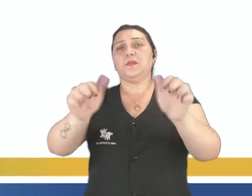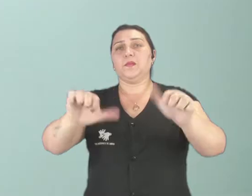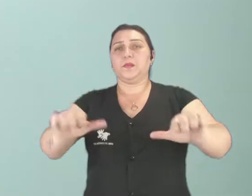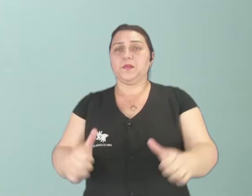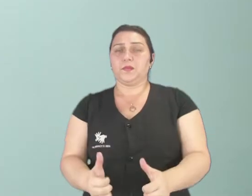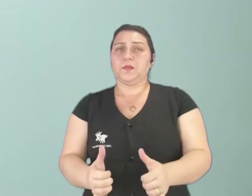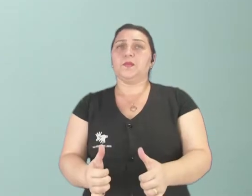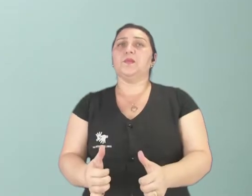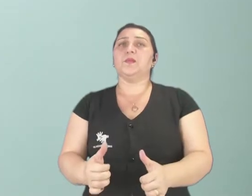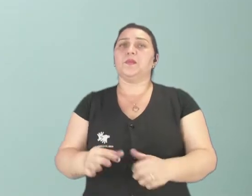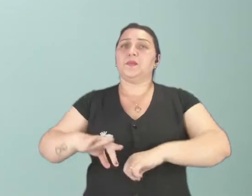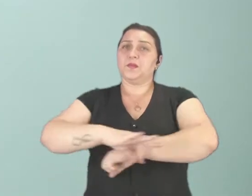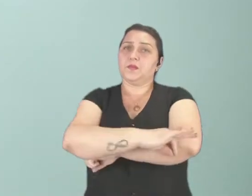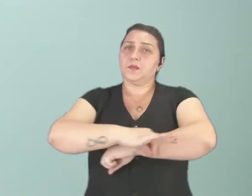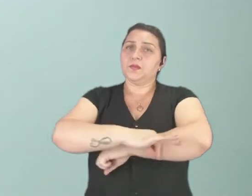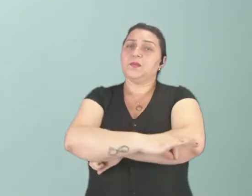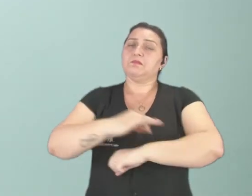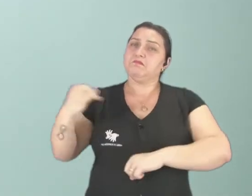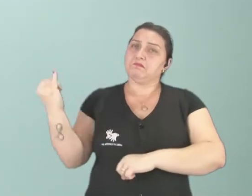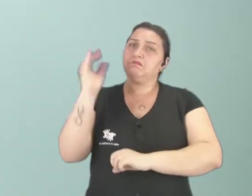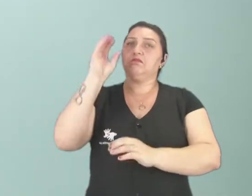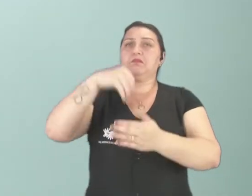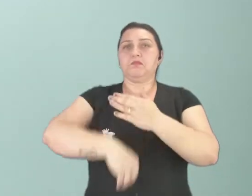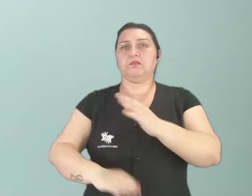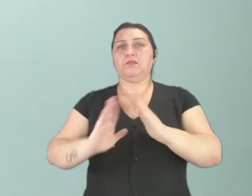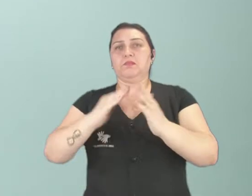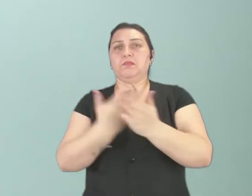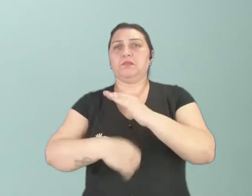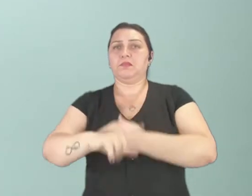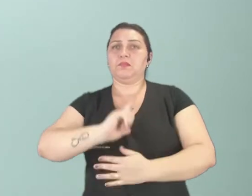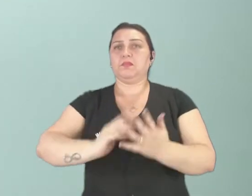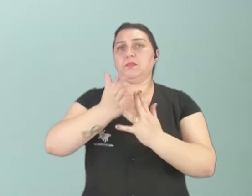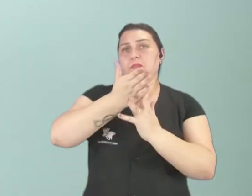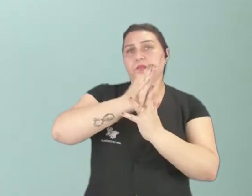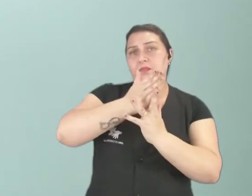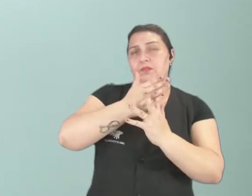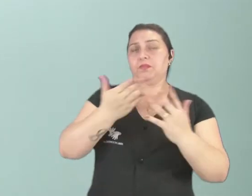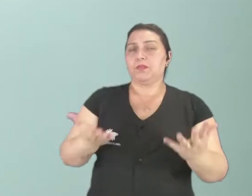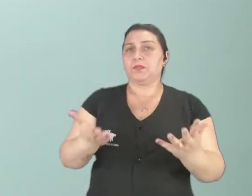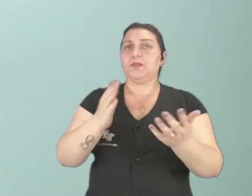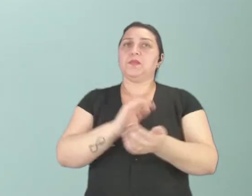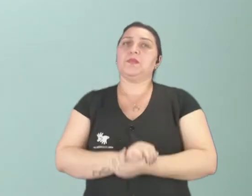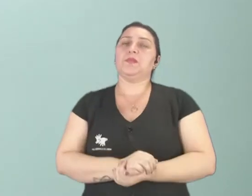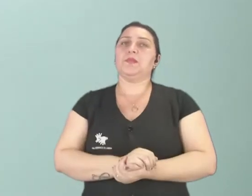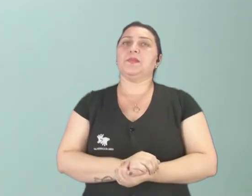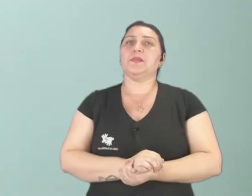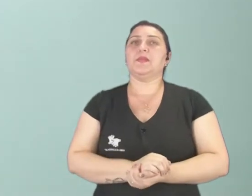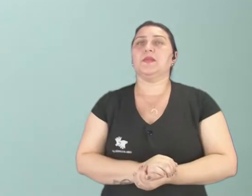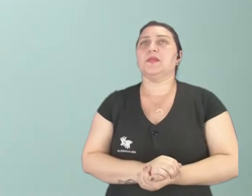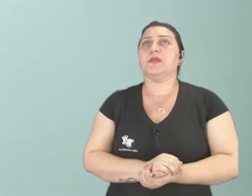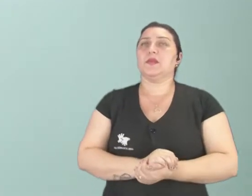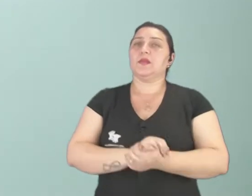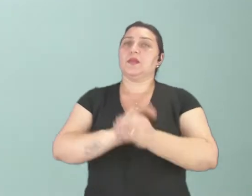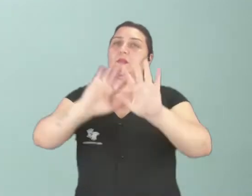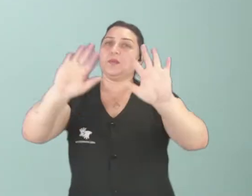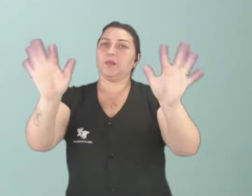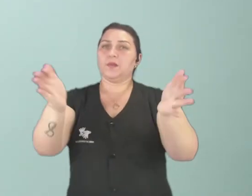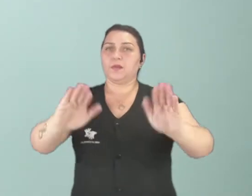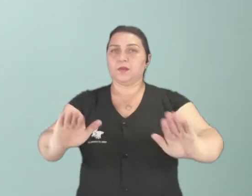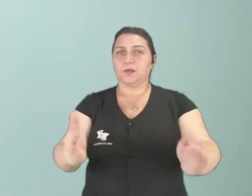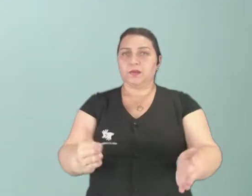arquitetura ela é um grande destaque dentro da escola literária barroca, porque são